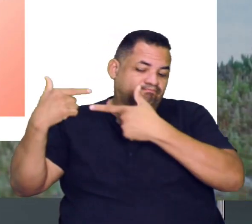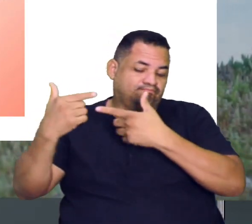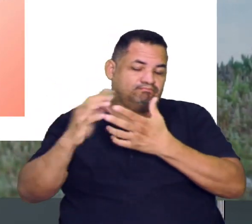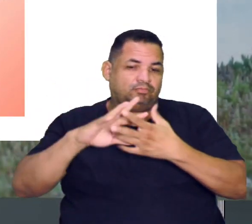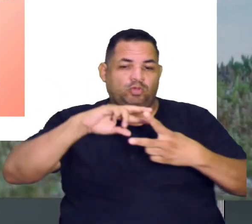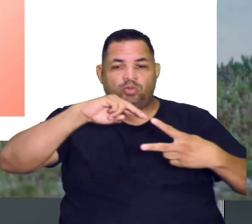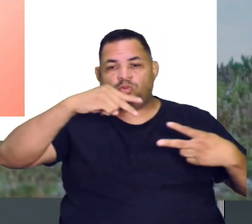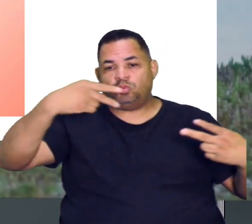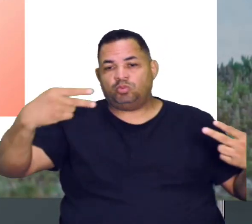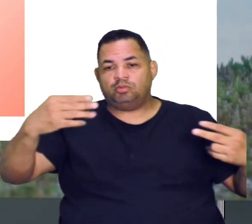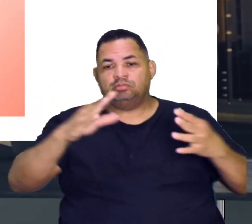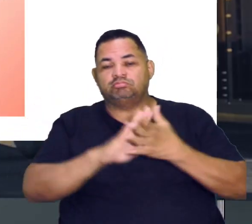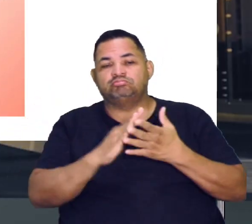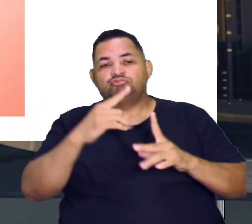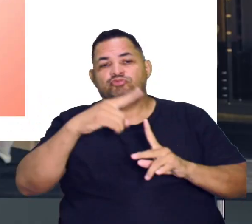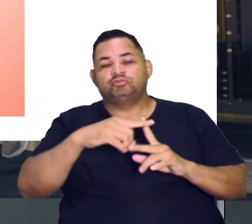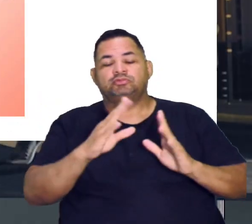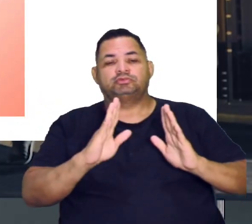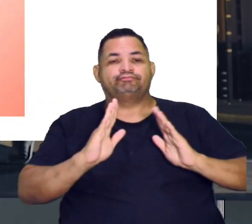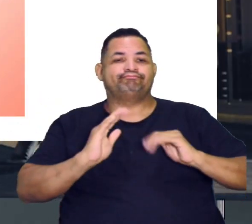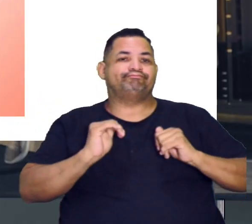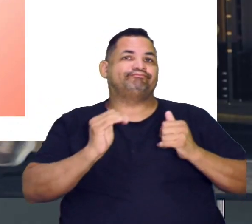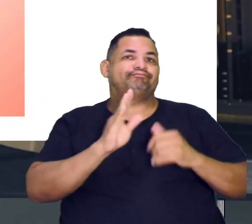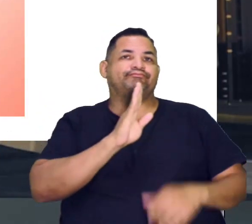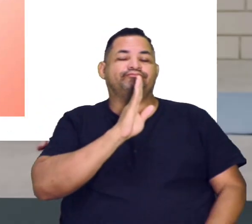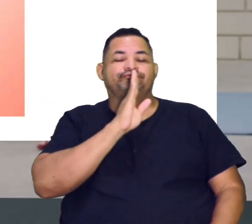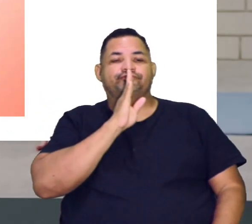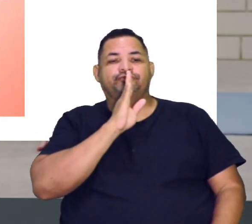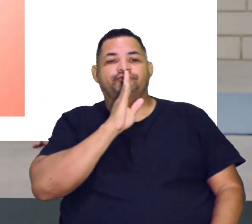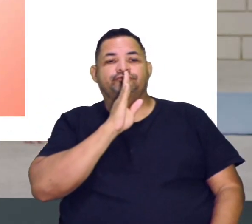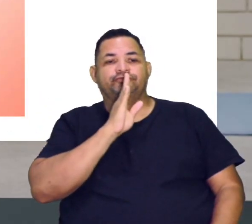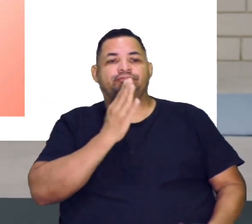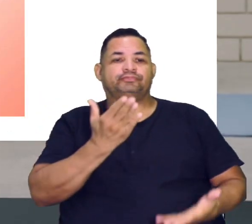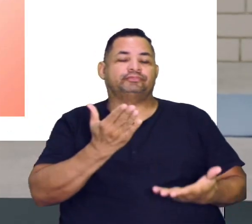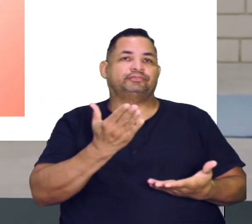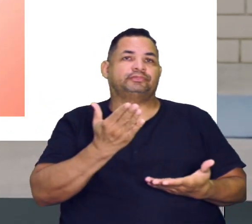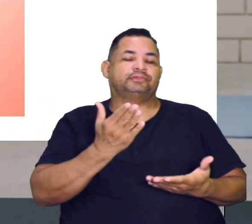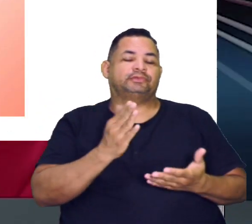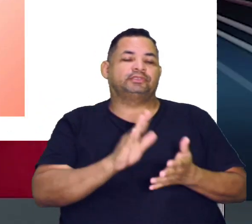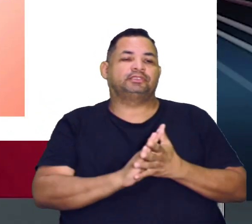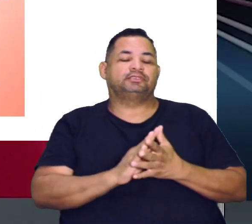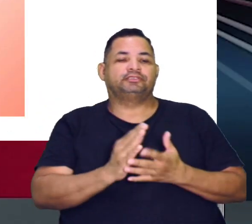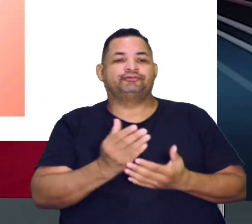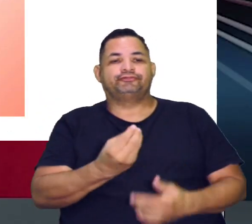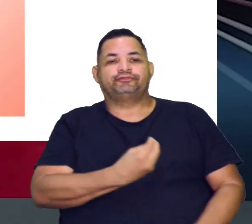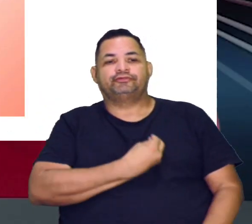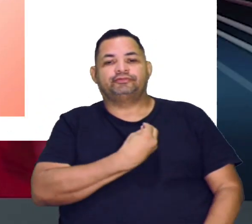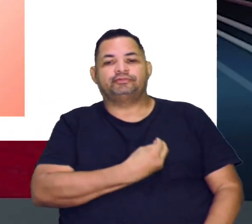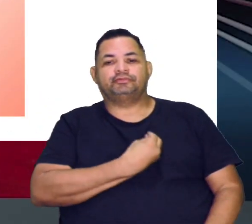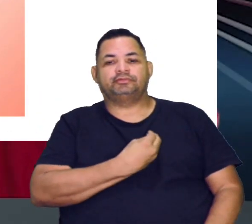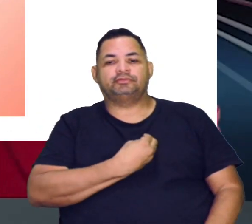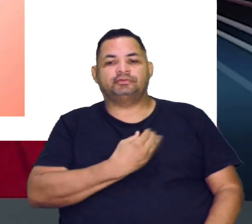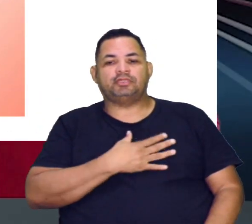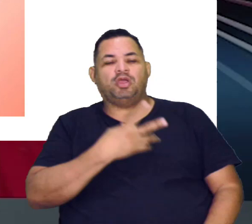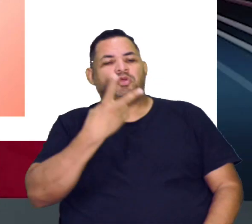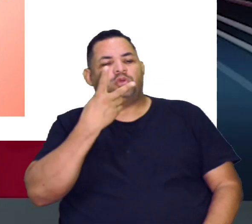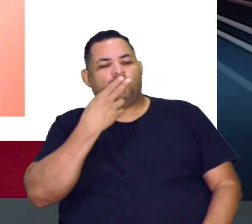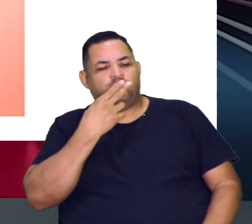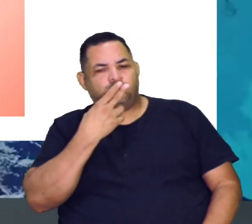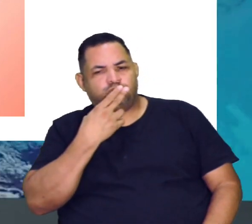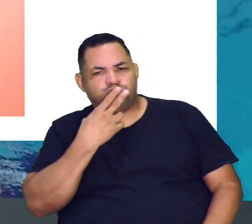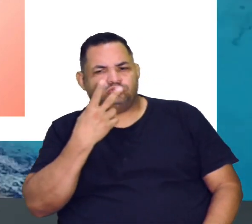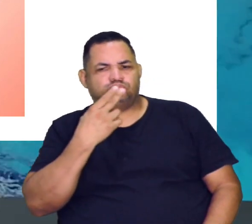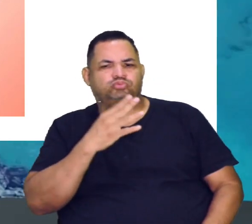Sim. Estilo de vida? Eu nunca me importei muito com isso, com o meu estilo de vida? Com certeza. O tabagismo,